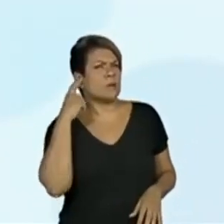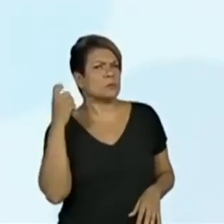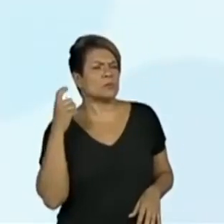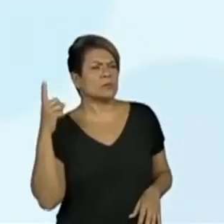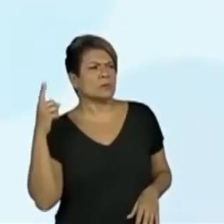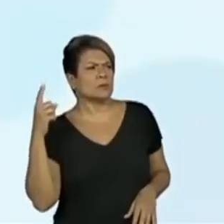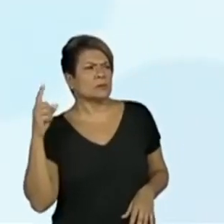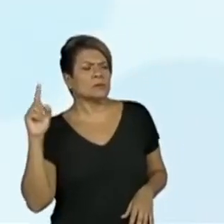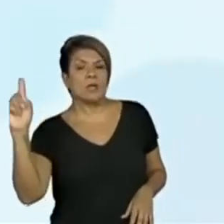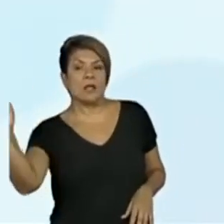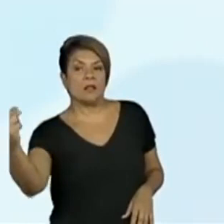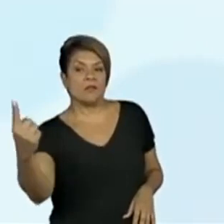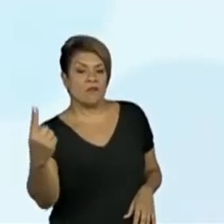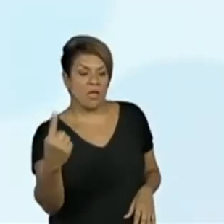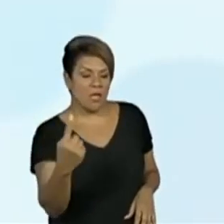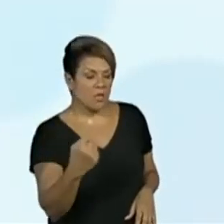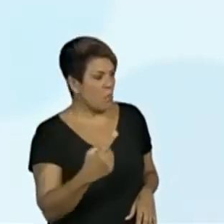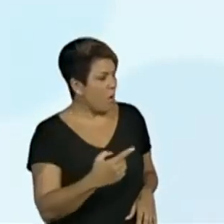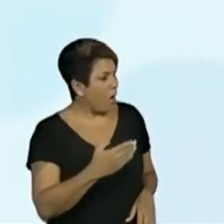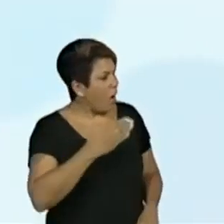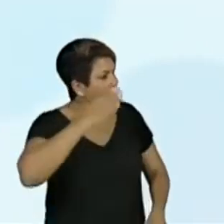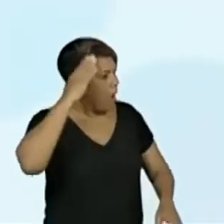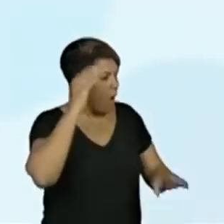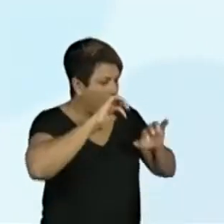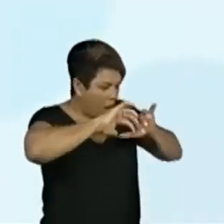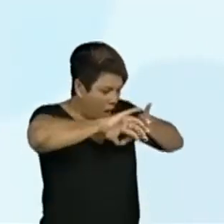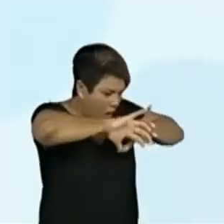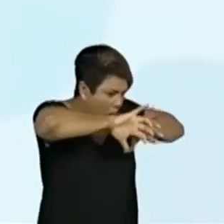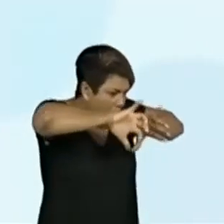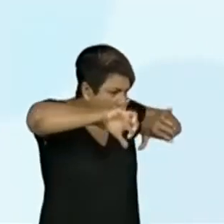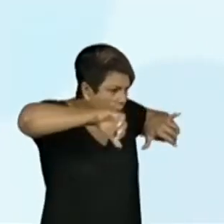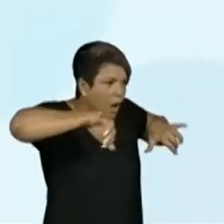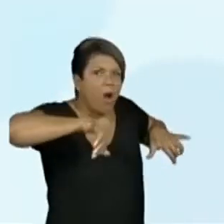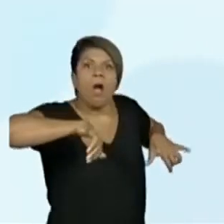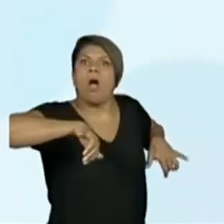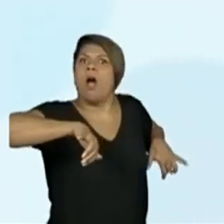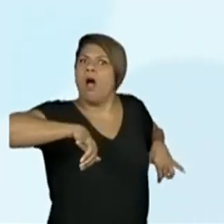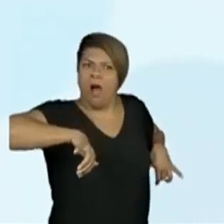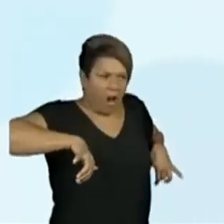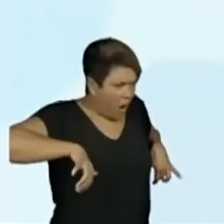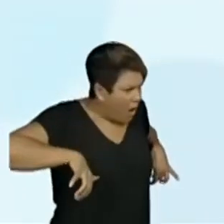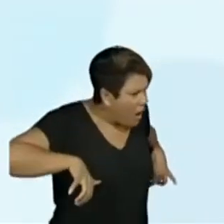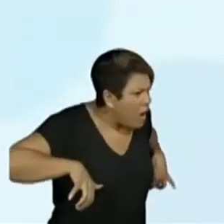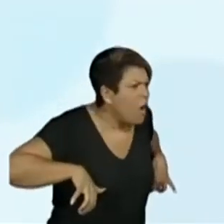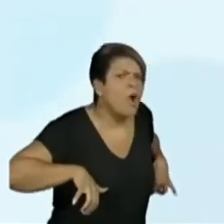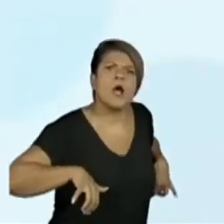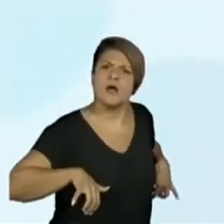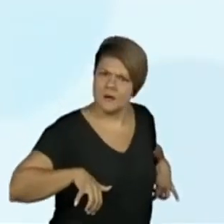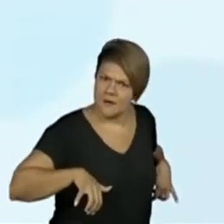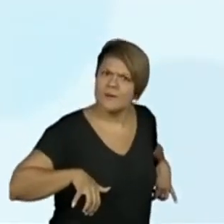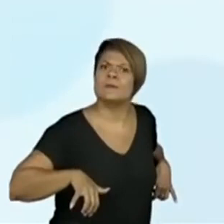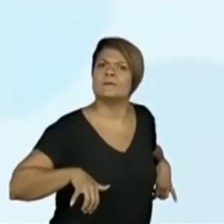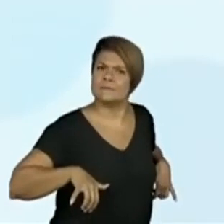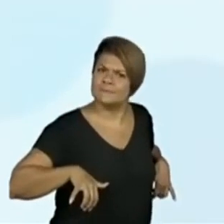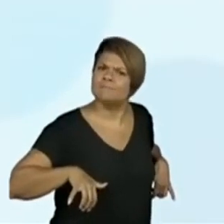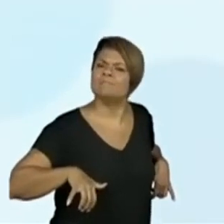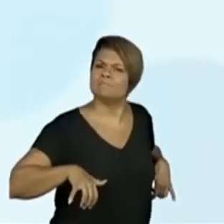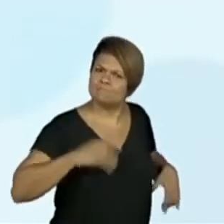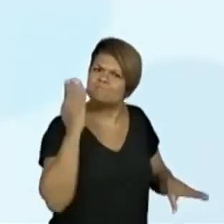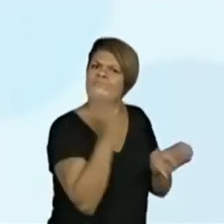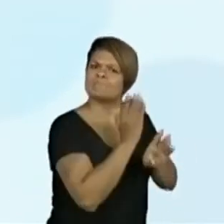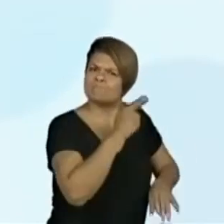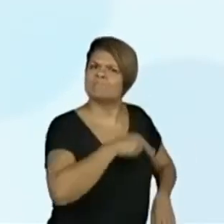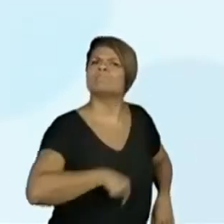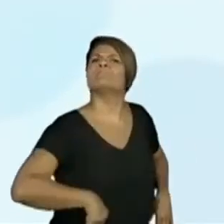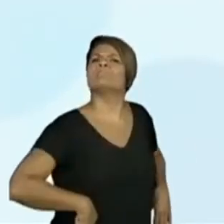direção e descobriu o disfarce de noturno. Ele era o guardião, né? Viu